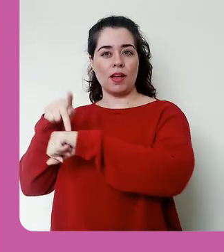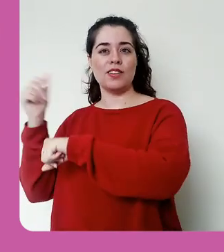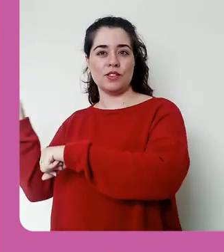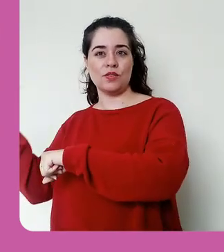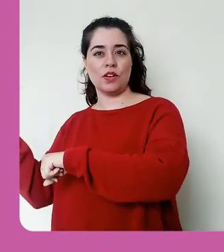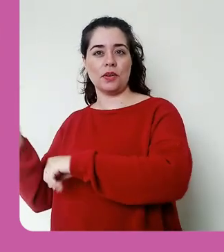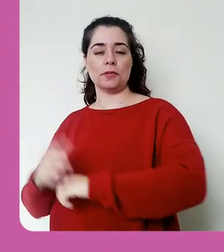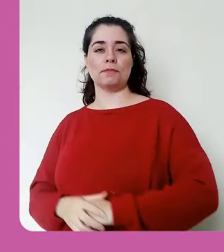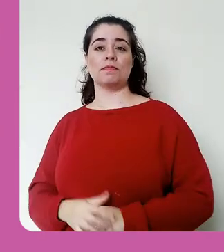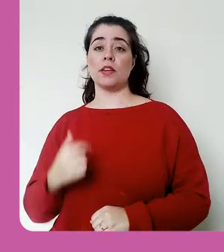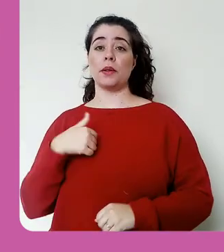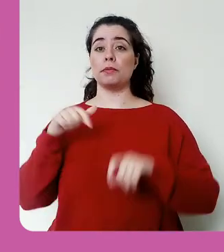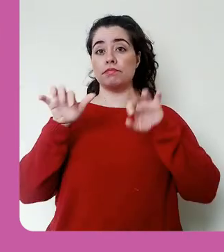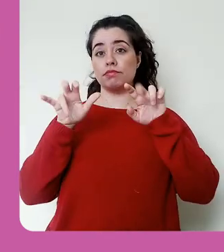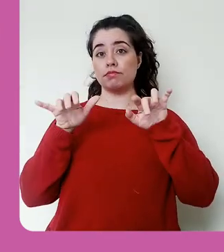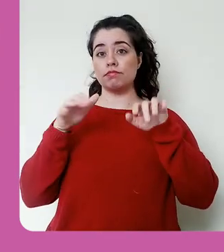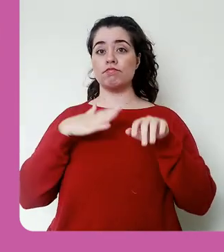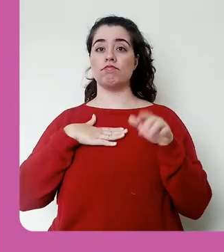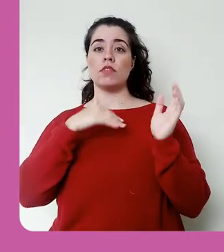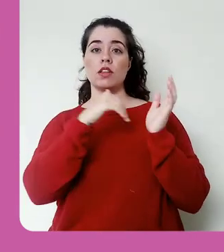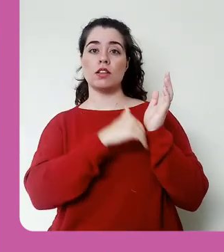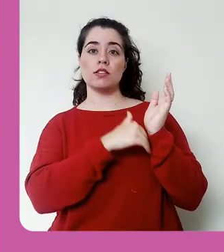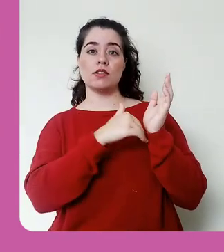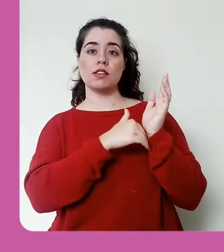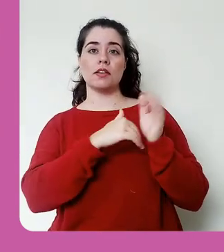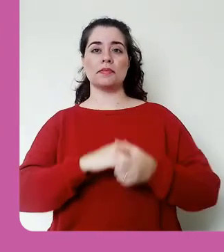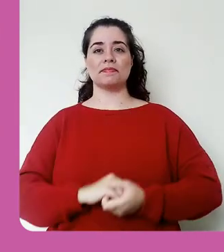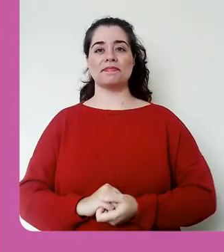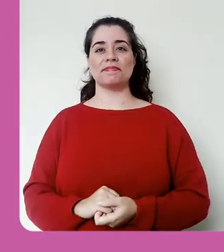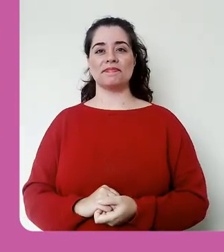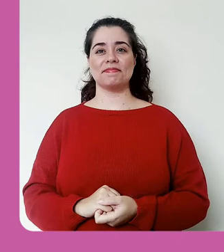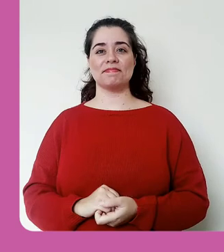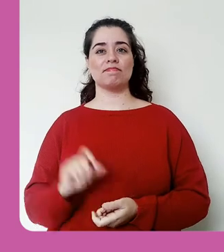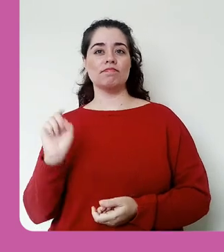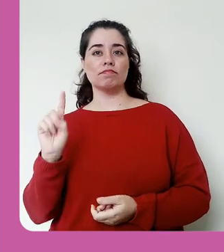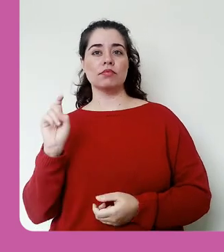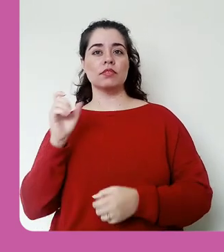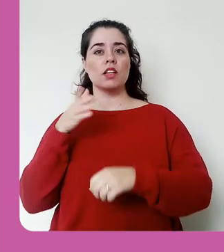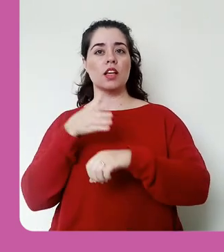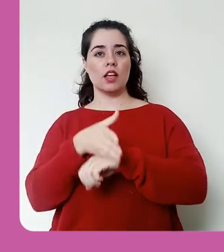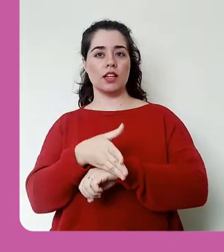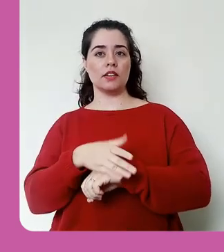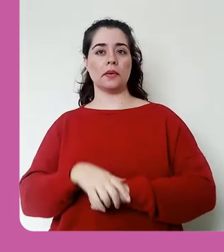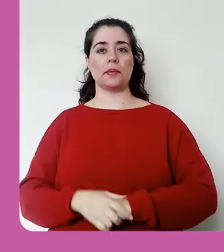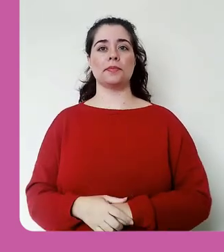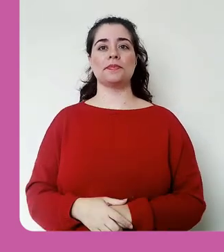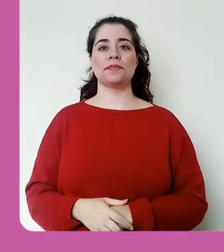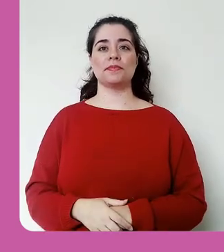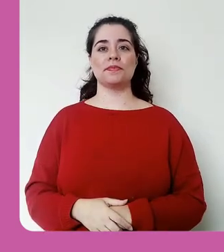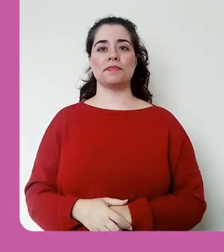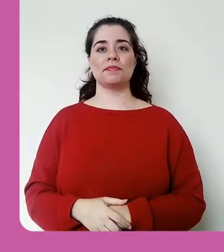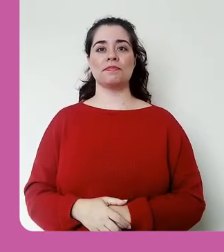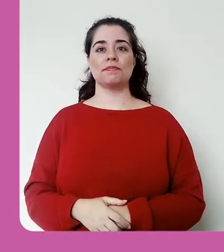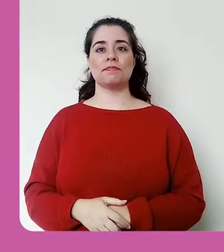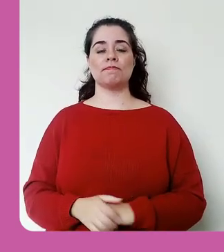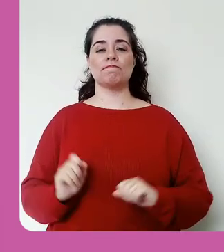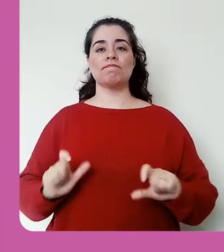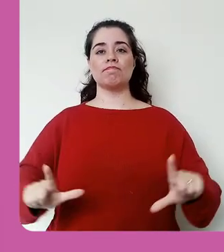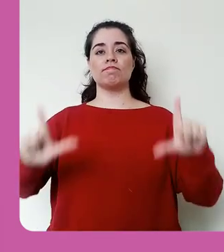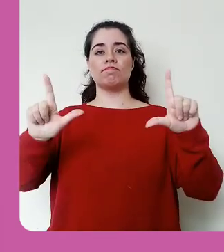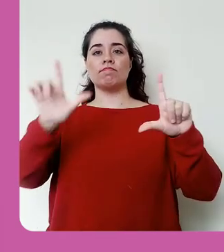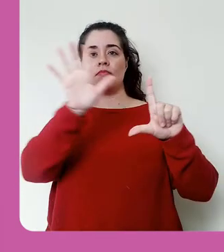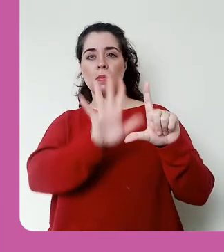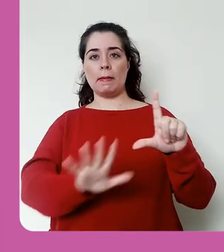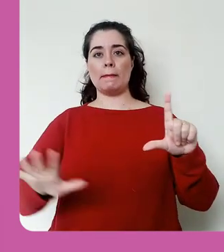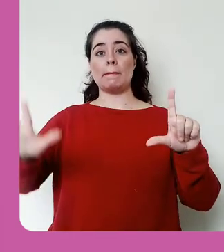o meu ID UFSC e a minha senha. Clico em entrar e serei